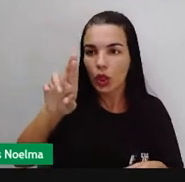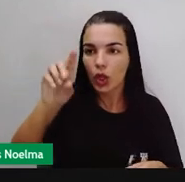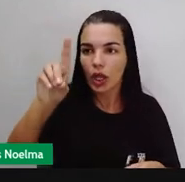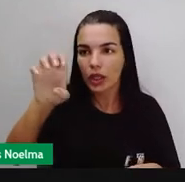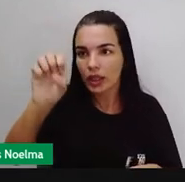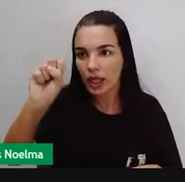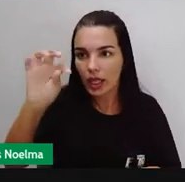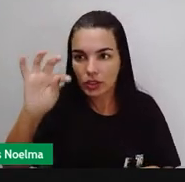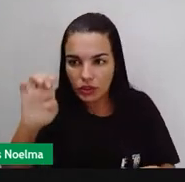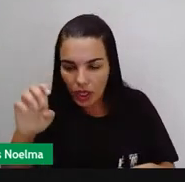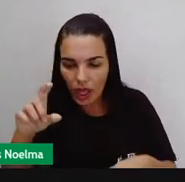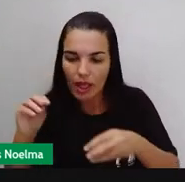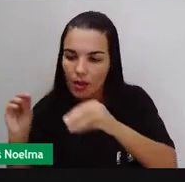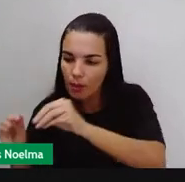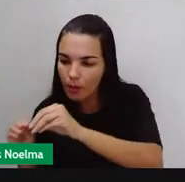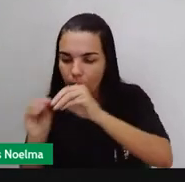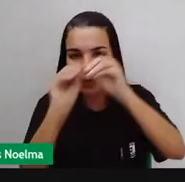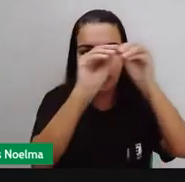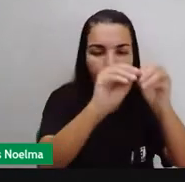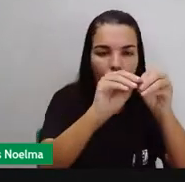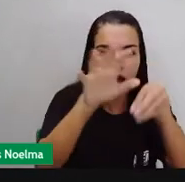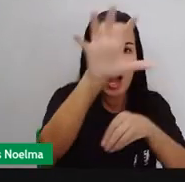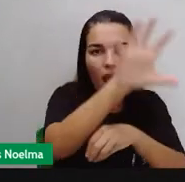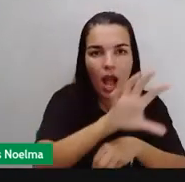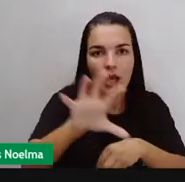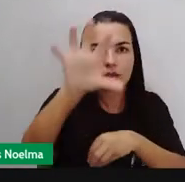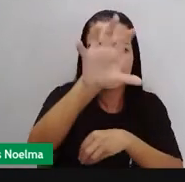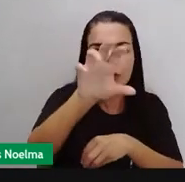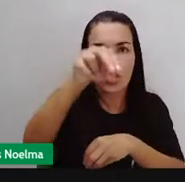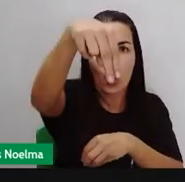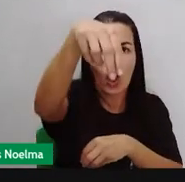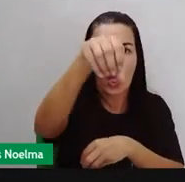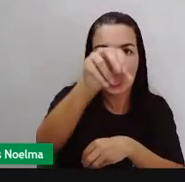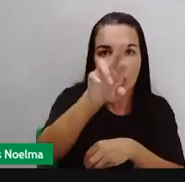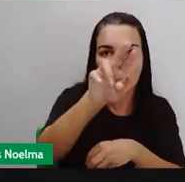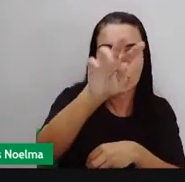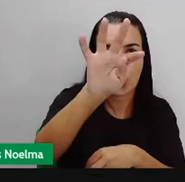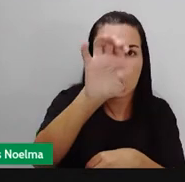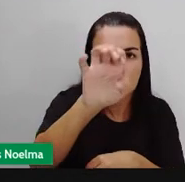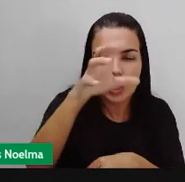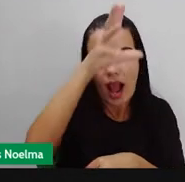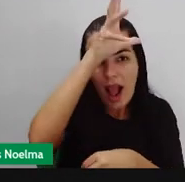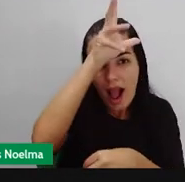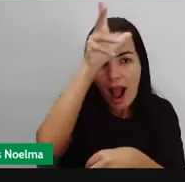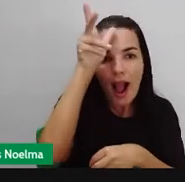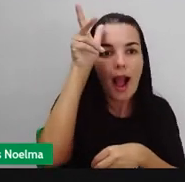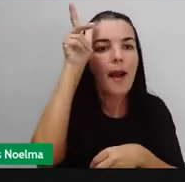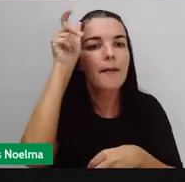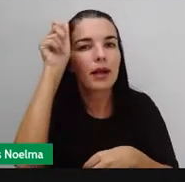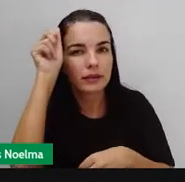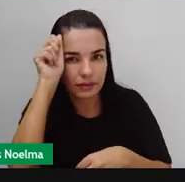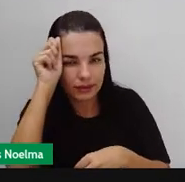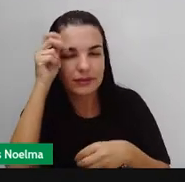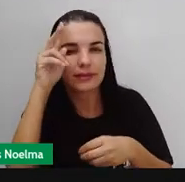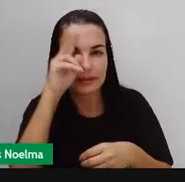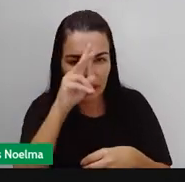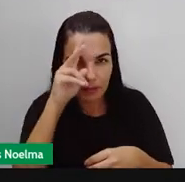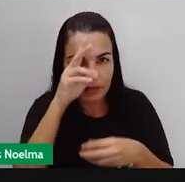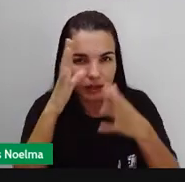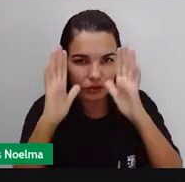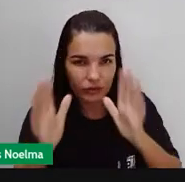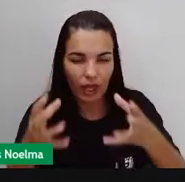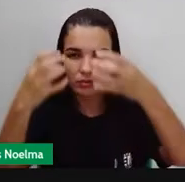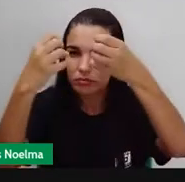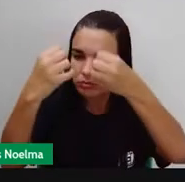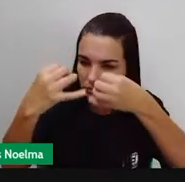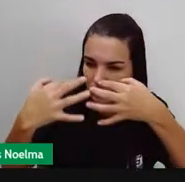Centro-Oeste, porque... no caso, a Amazônia Legal, ela vai pegar ali Mato Grosso, que faz parte aí da região Centro-Oeste, porém,